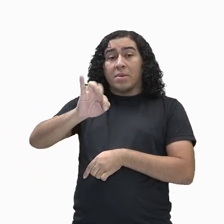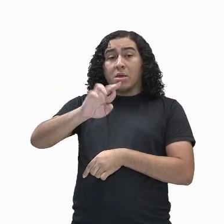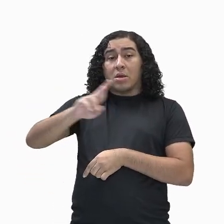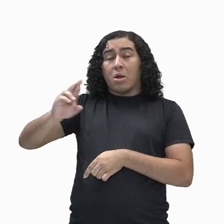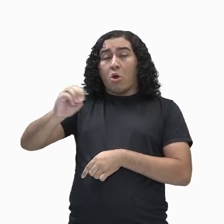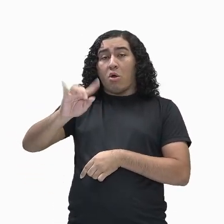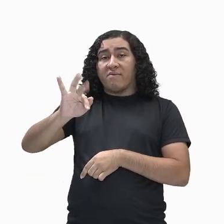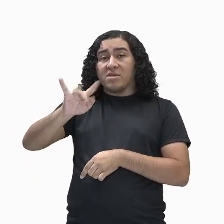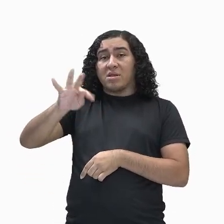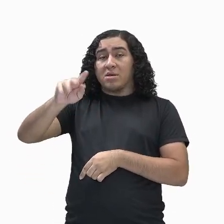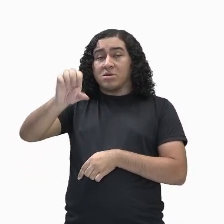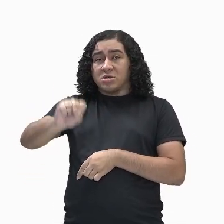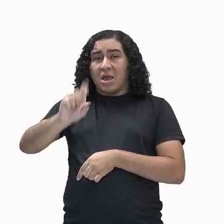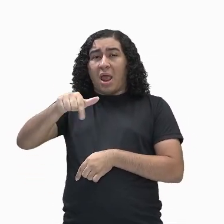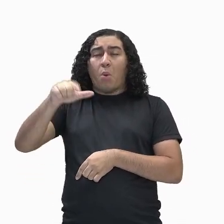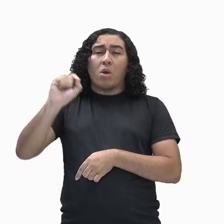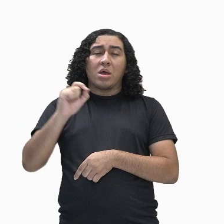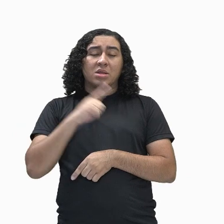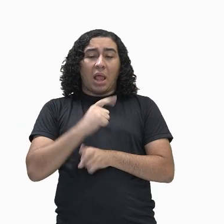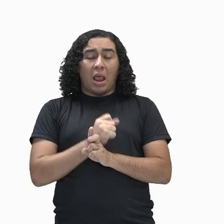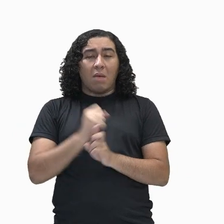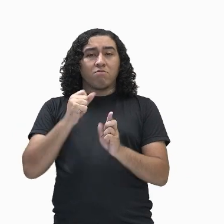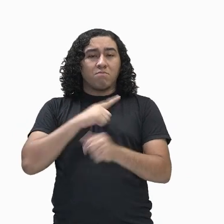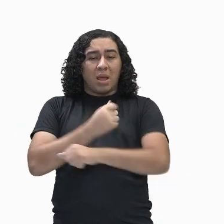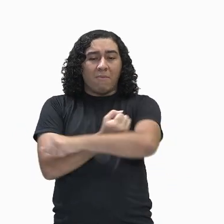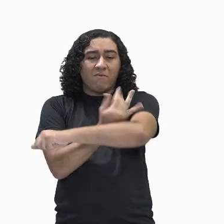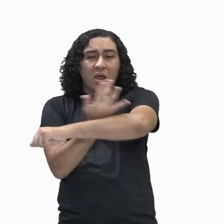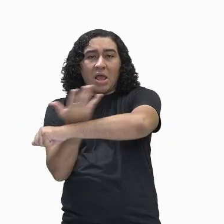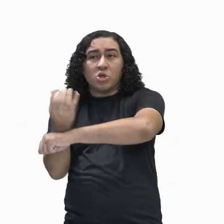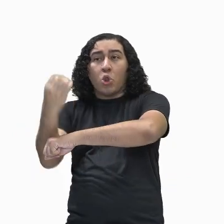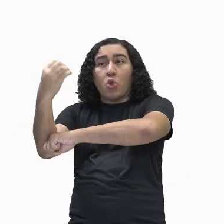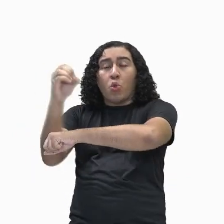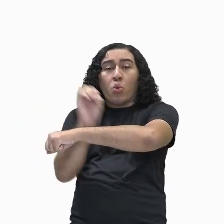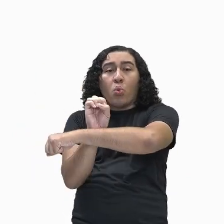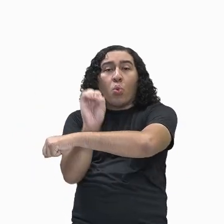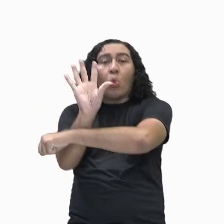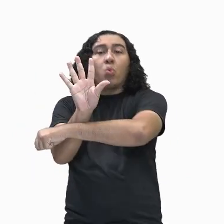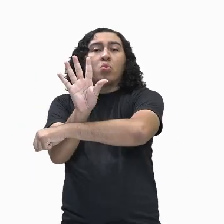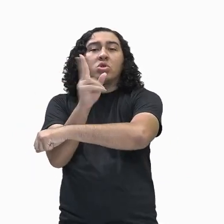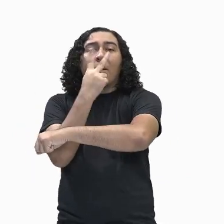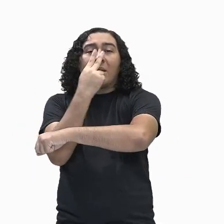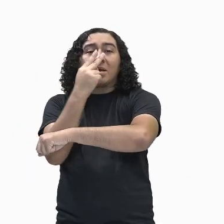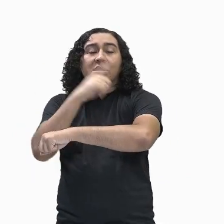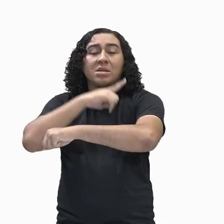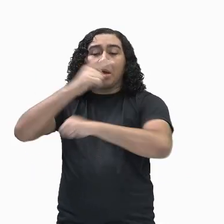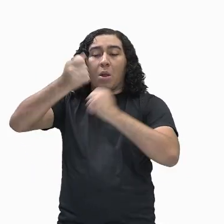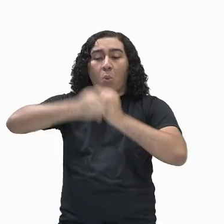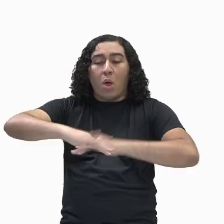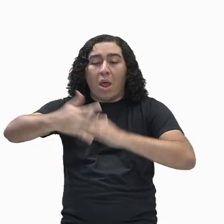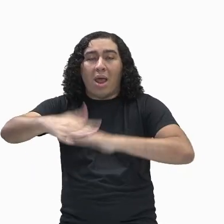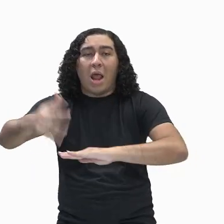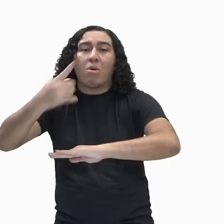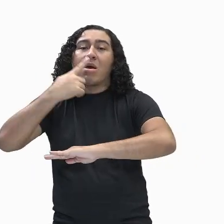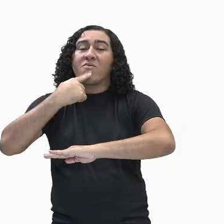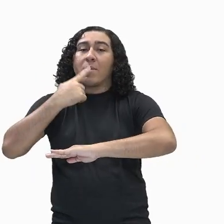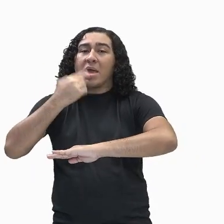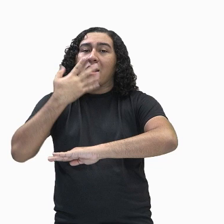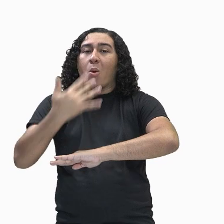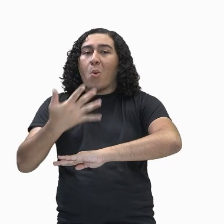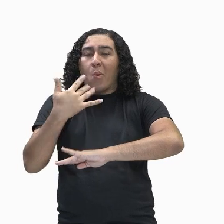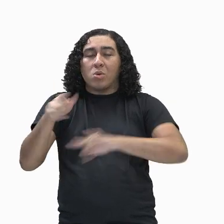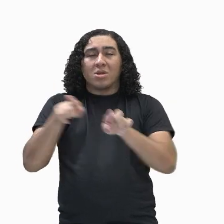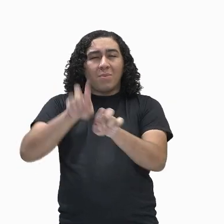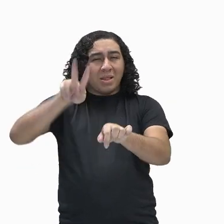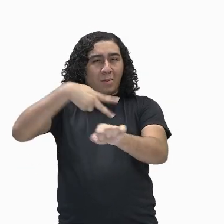vão ser bioluminescentes. Algumas delas vão ser responsáveis pela maré vermelha, que é um fenômeno, né, que a gente também vai falar um